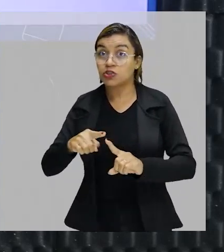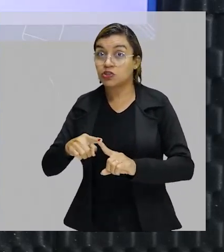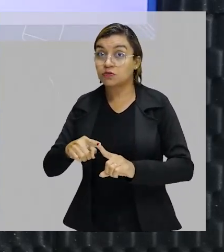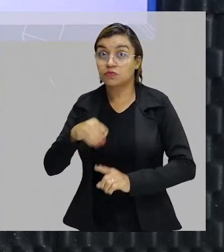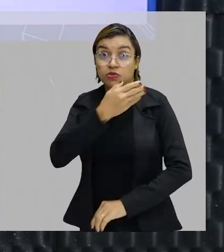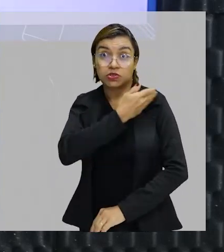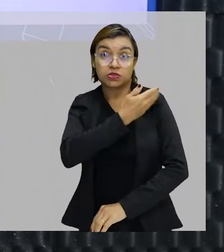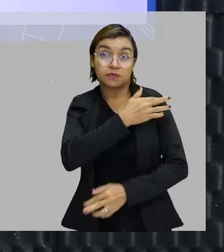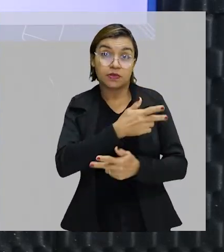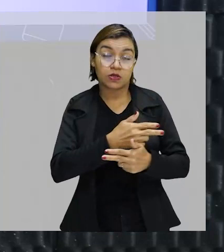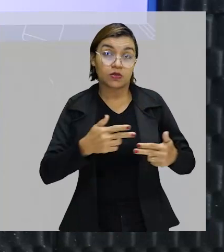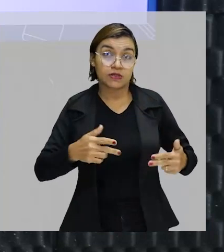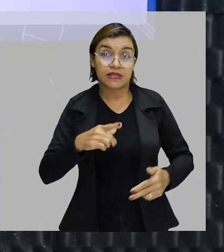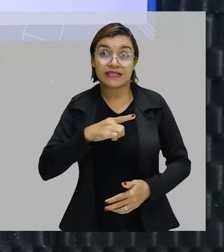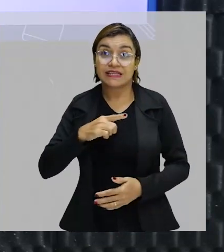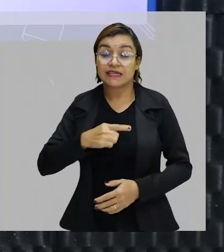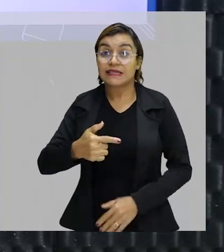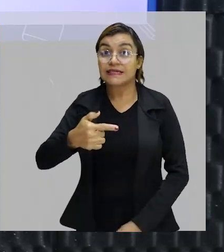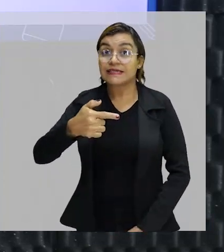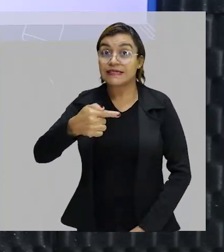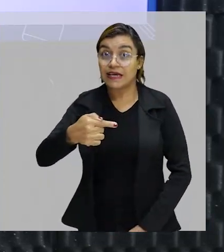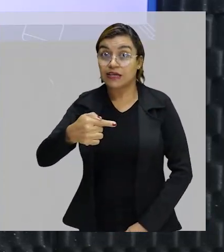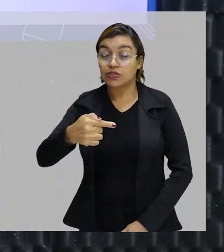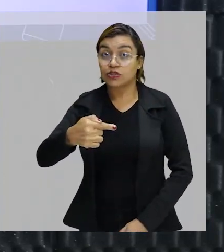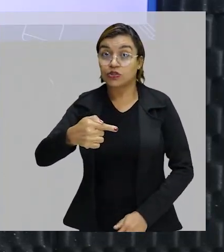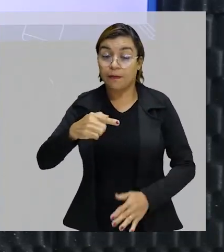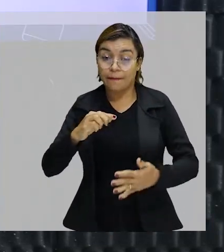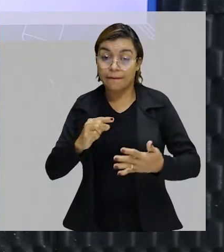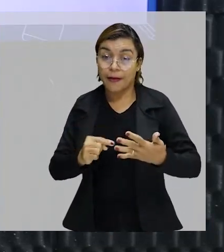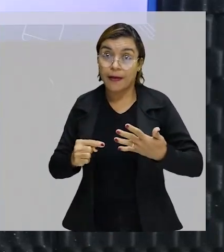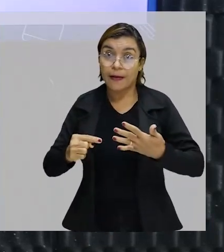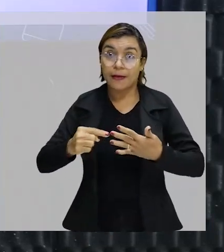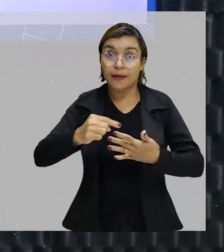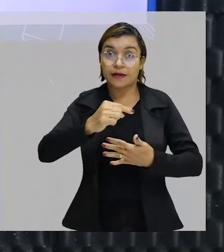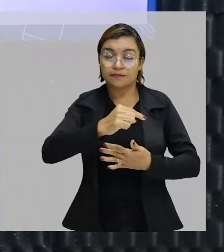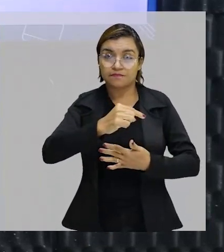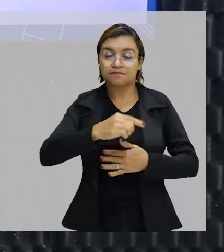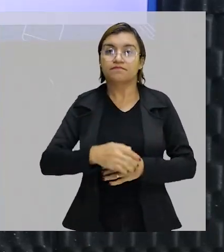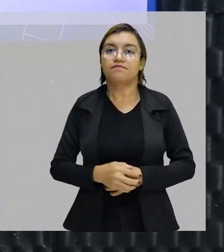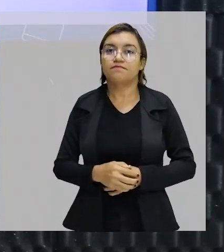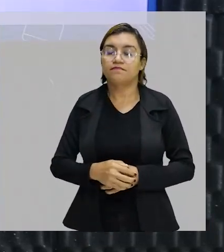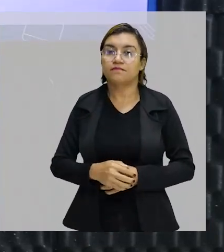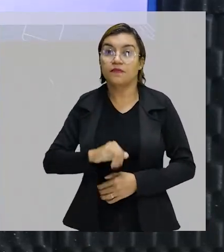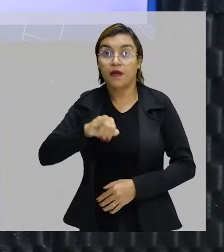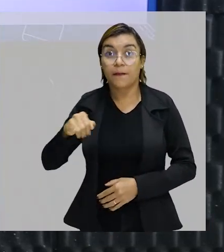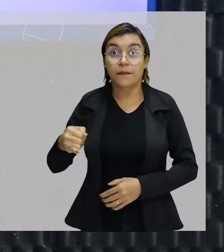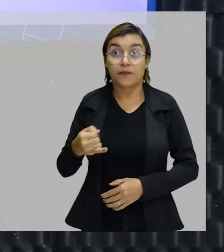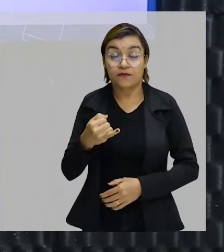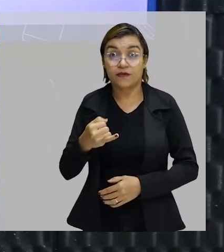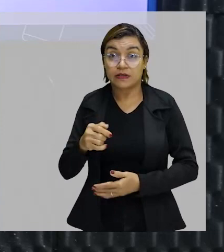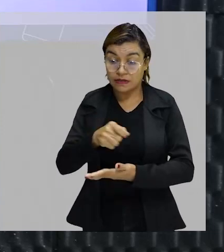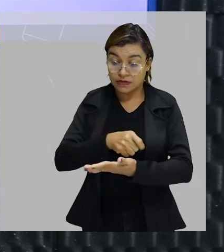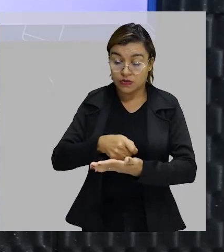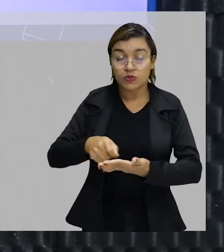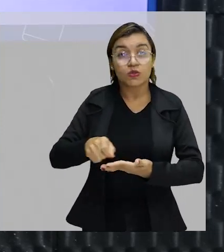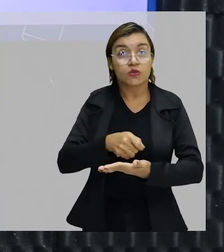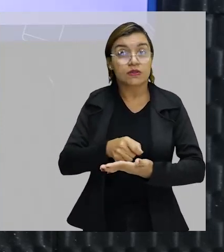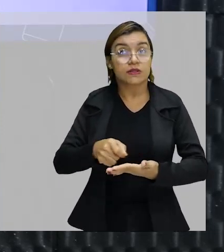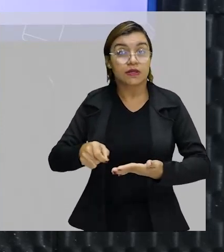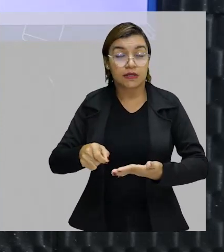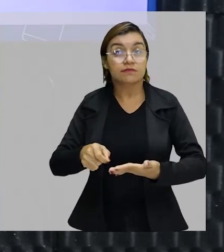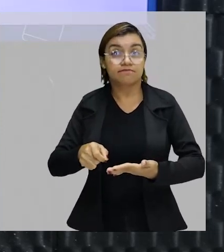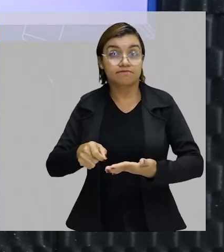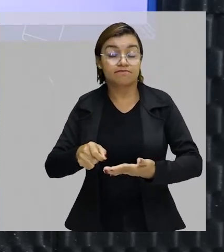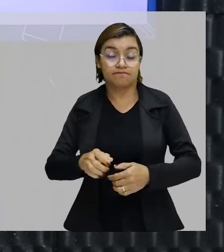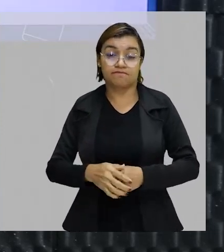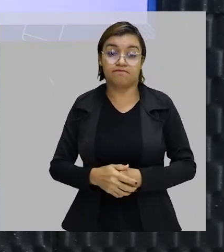está dividida em 7 tópicos, olha só, hein? 7. Então aproveite e já deixa anotado para você não se perder no